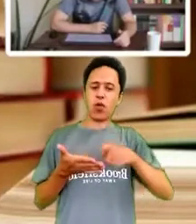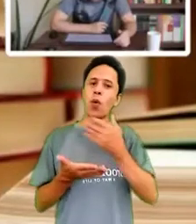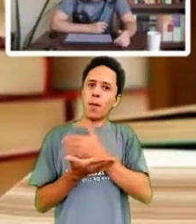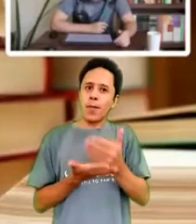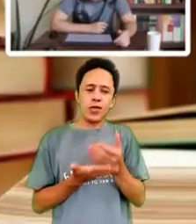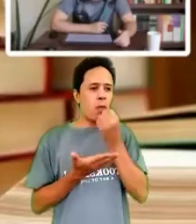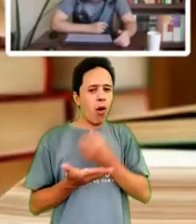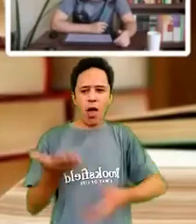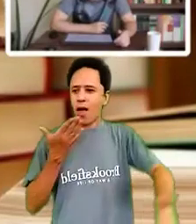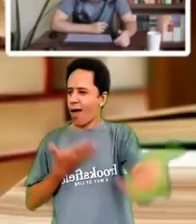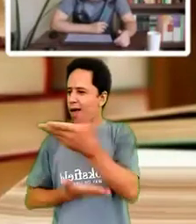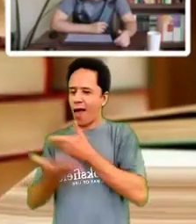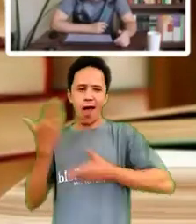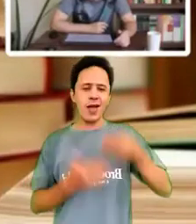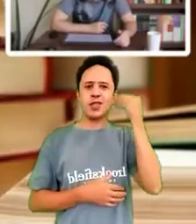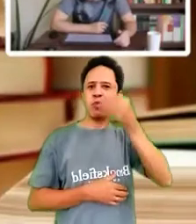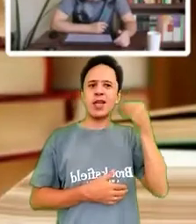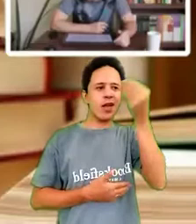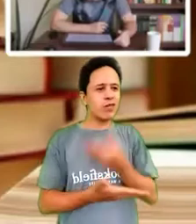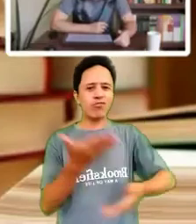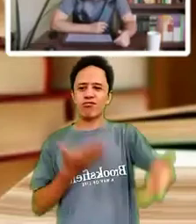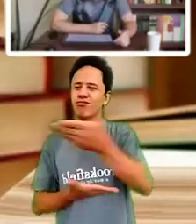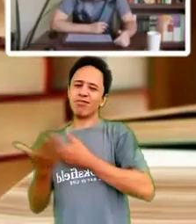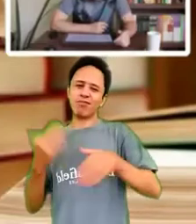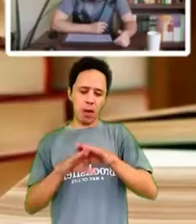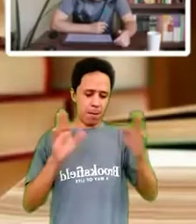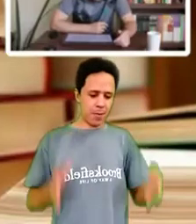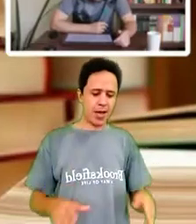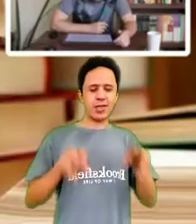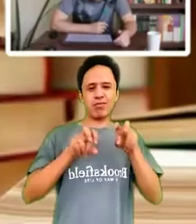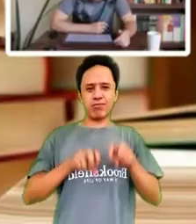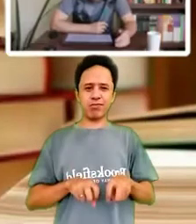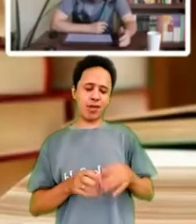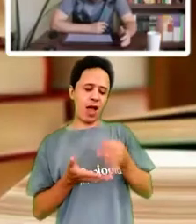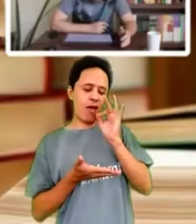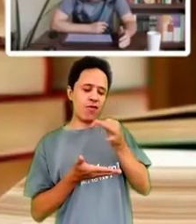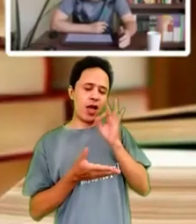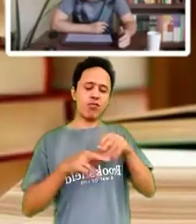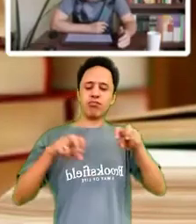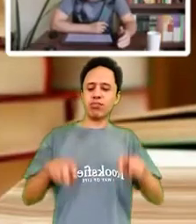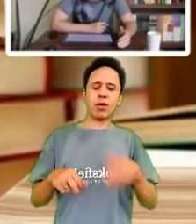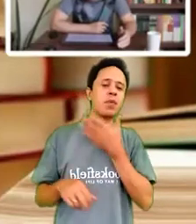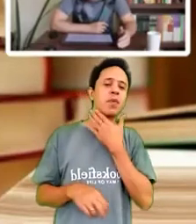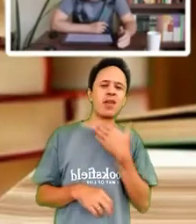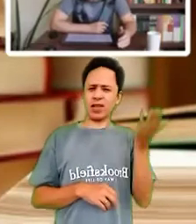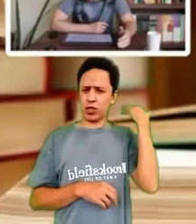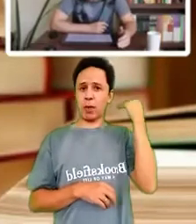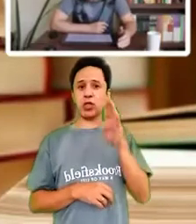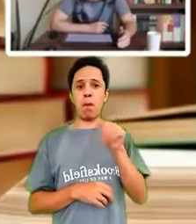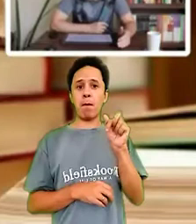começou uma fase muito boa de troca de experiências e impressões. Na mesa do café, sentado, pois tomava-se café sentado nos bares e